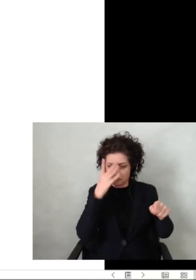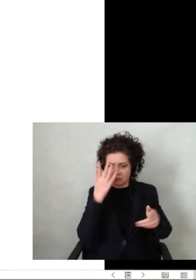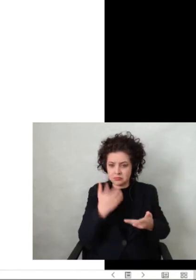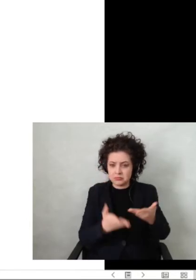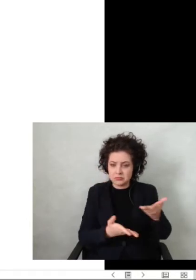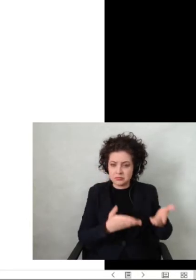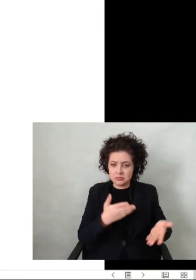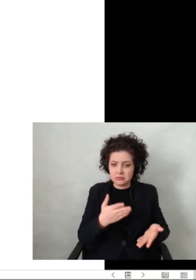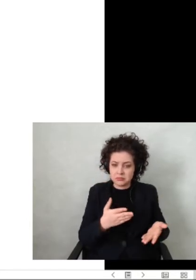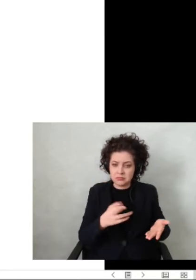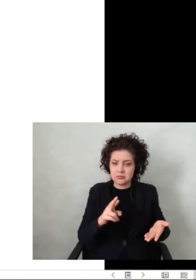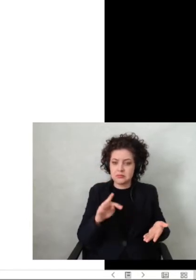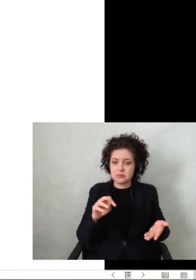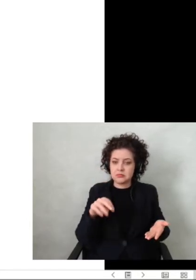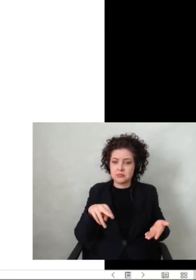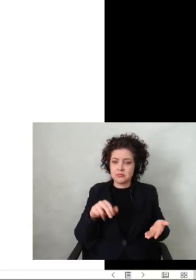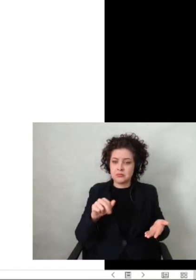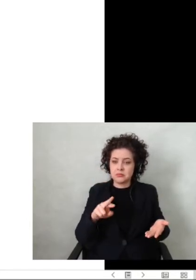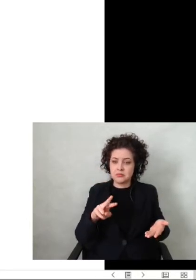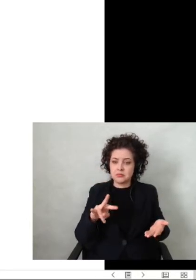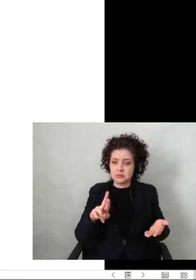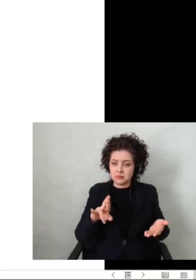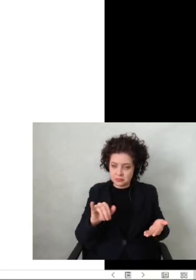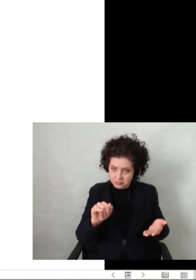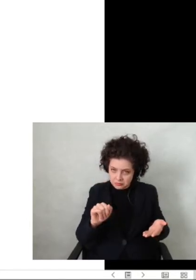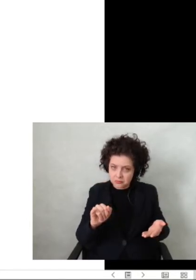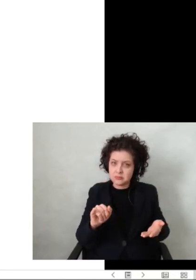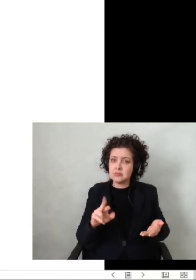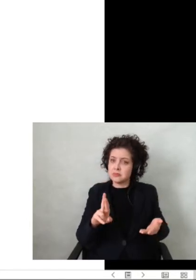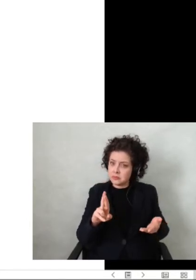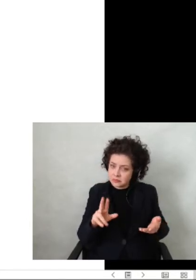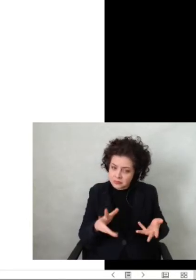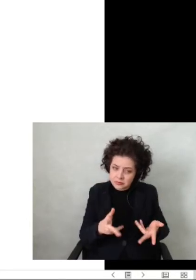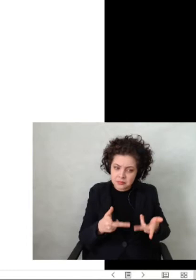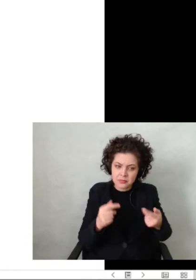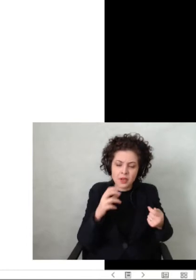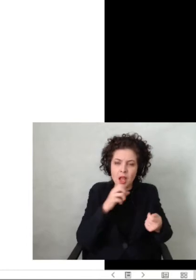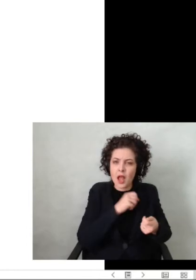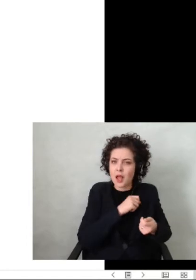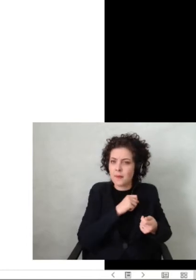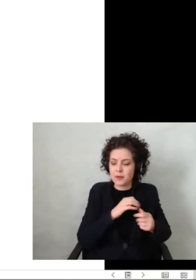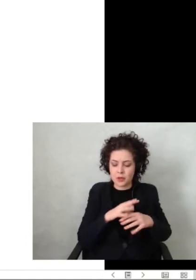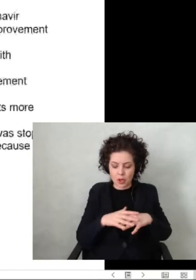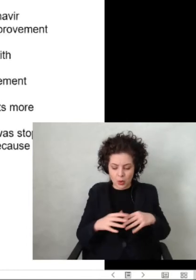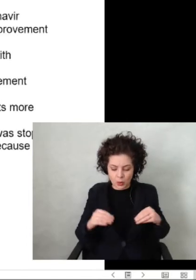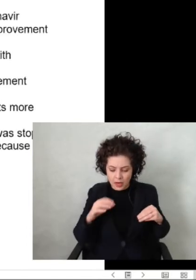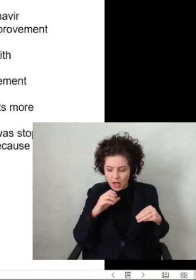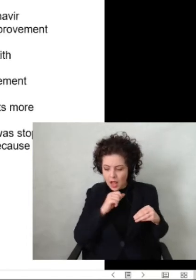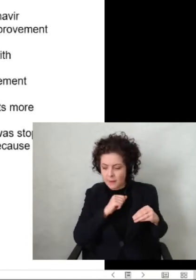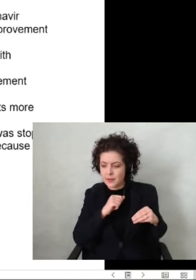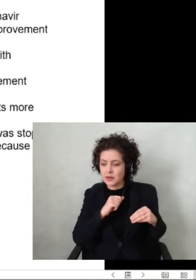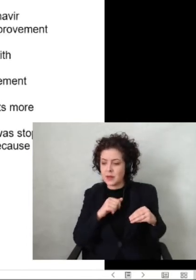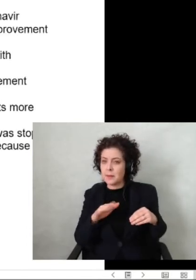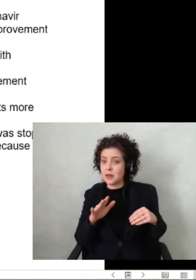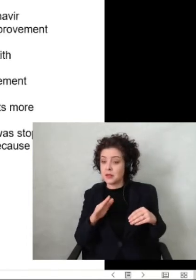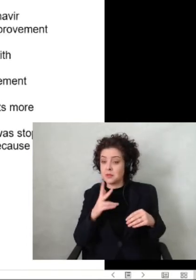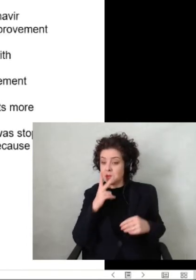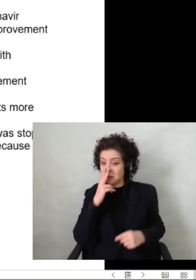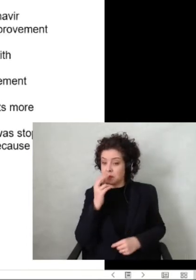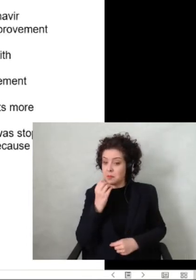lopinavir tiveram uma recuperação mais rápida do que os do grupo controle, né? Parece bom, só que não